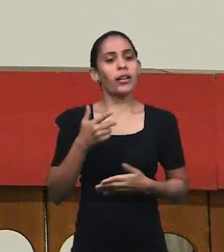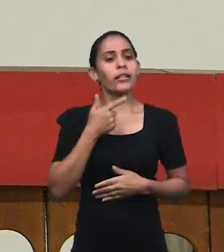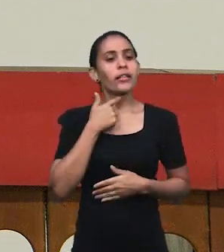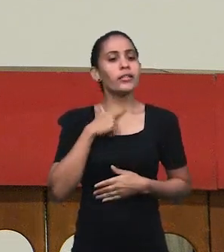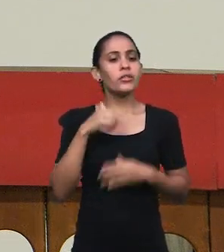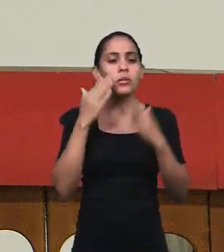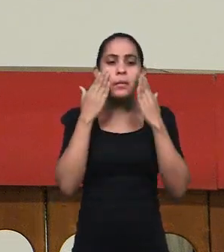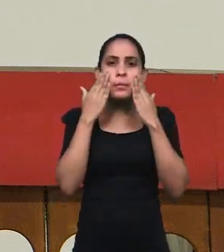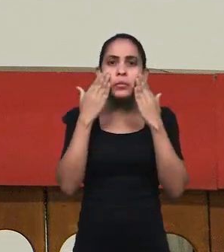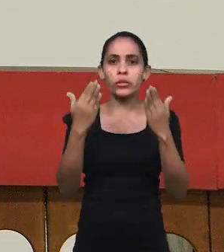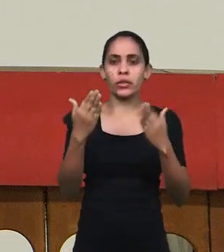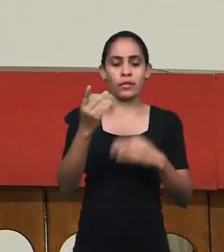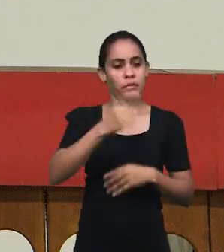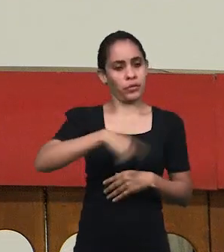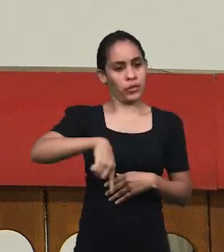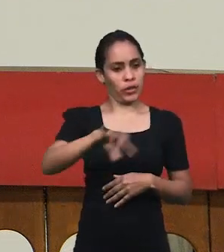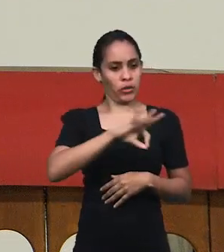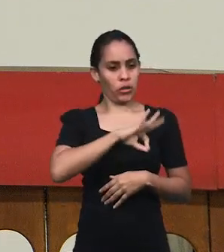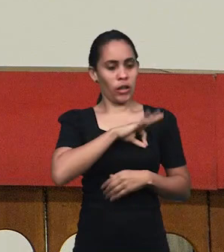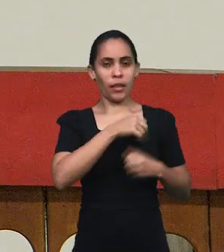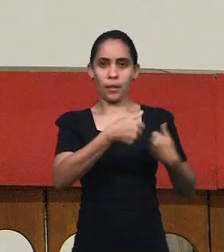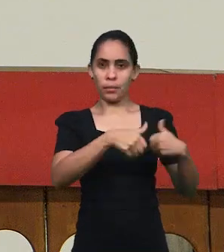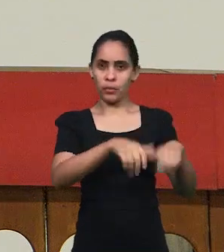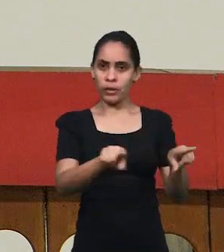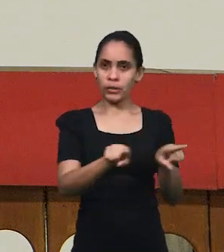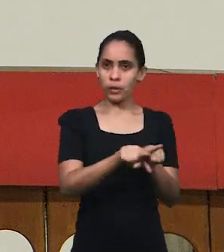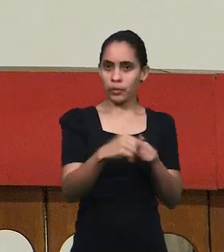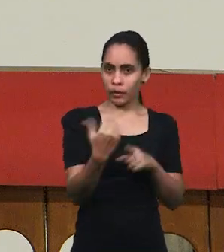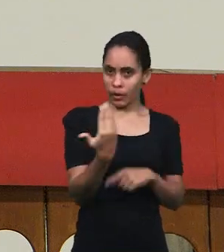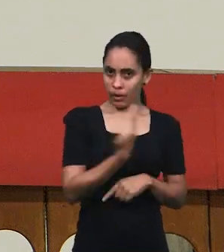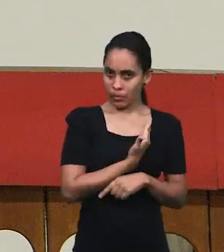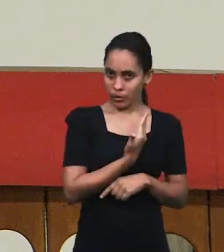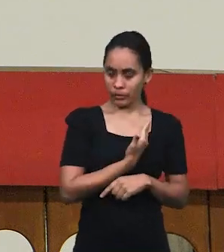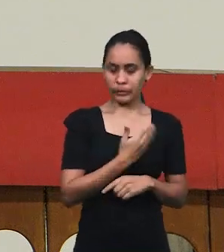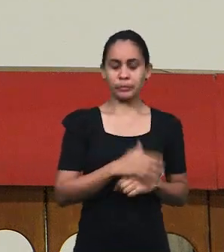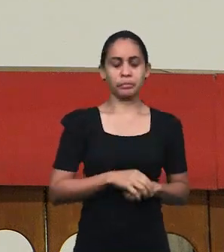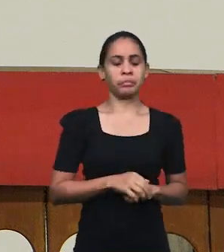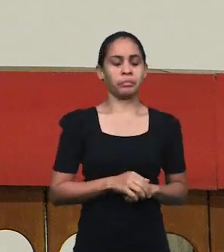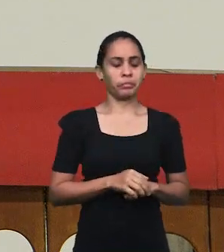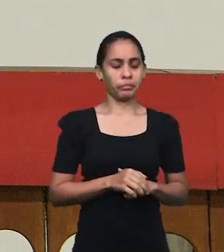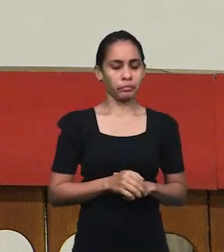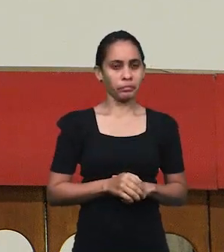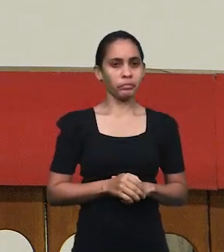Agora nós queríamos mostrar aos nossos queridos soldados e todos os amigos